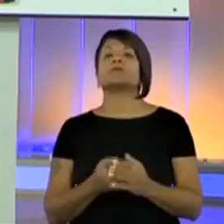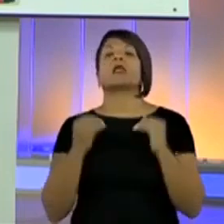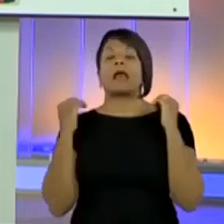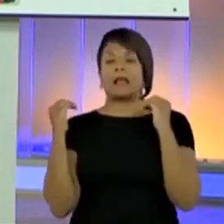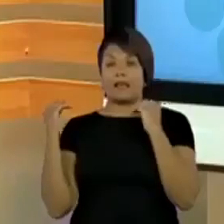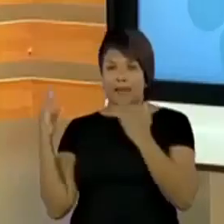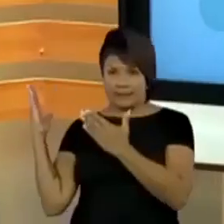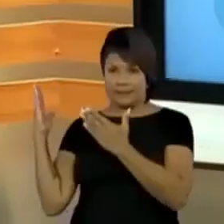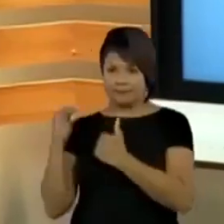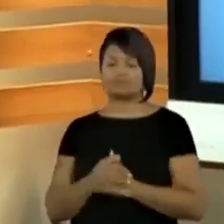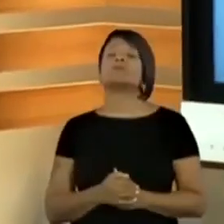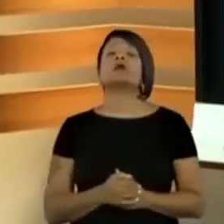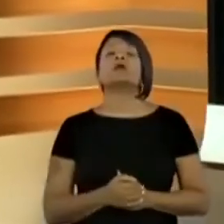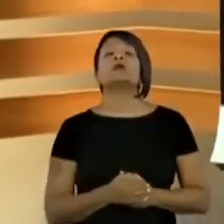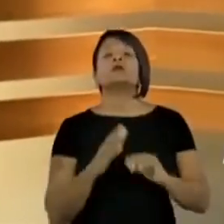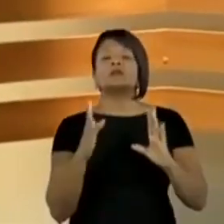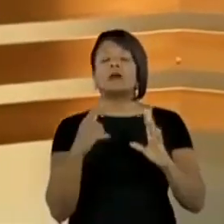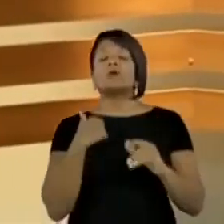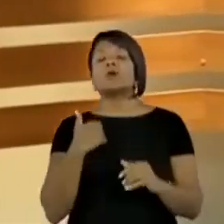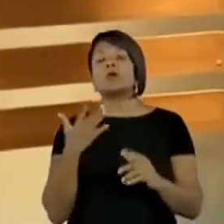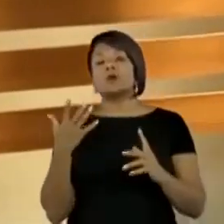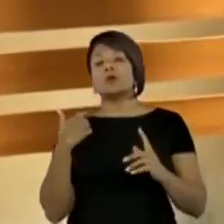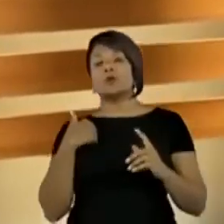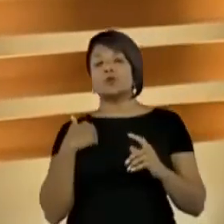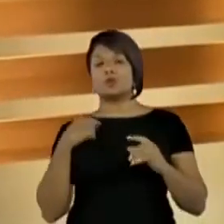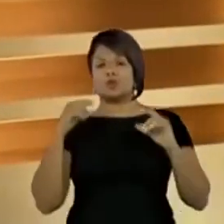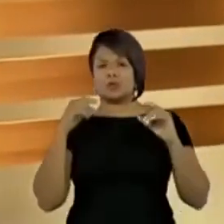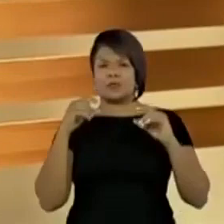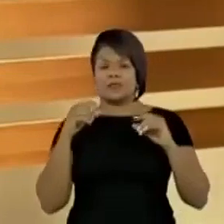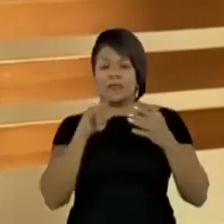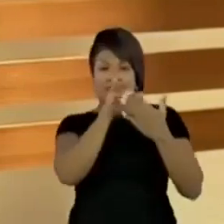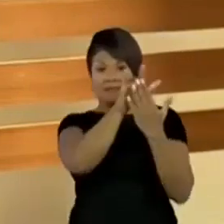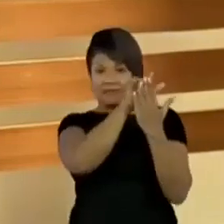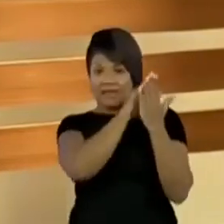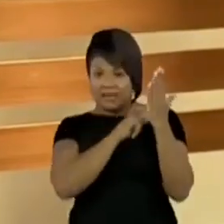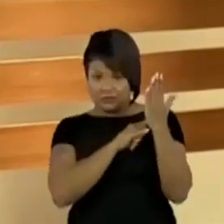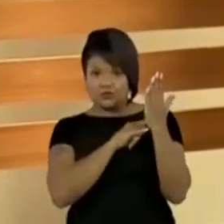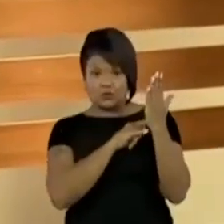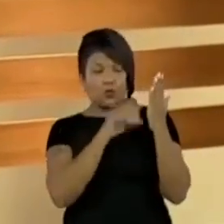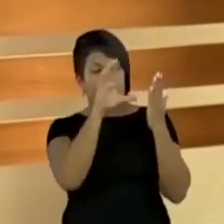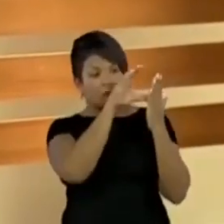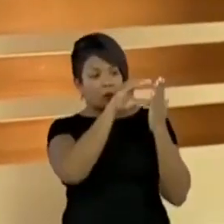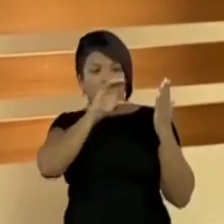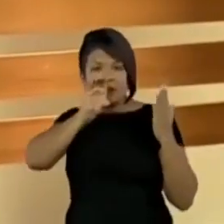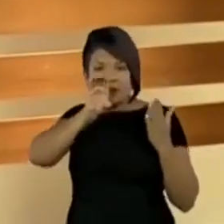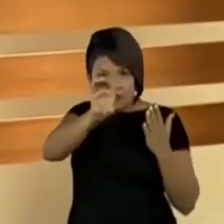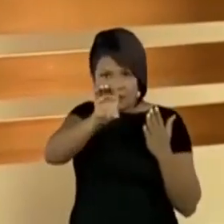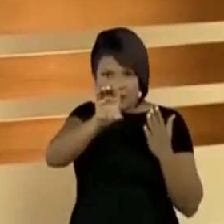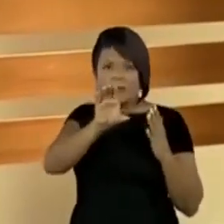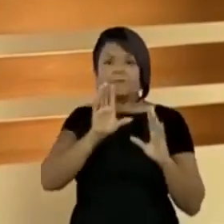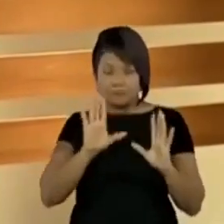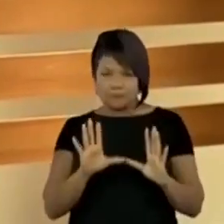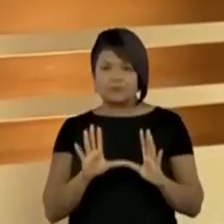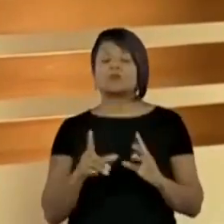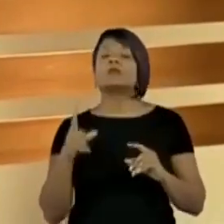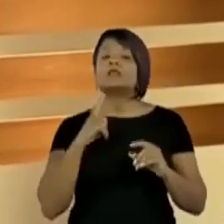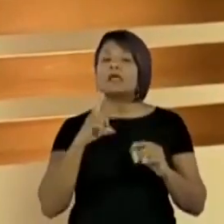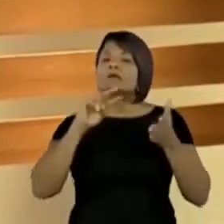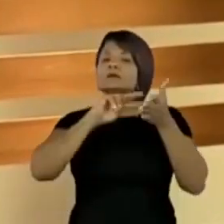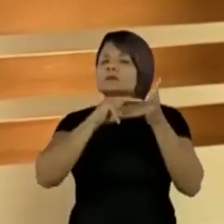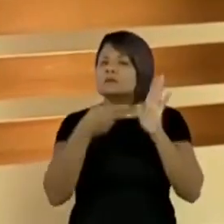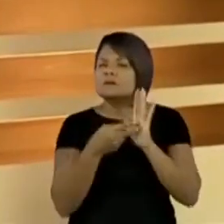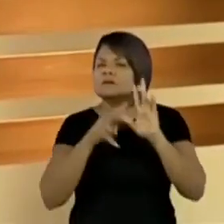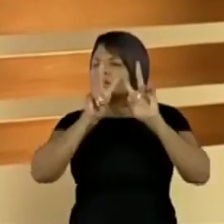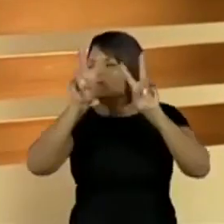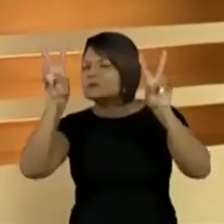Aqui. Eu peguei agora um trecho do texto para a gente trabalhar o efeito de sentido que uma determinada